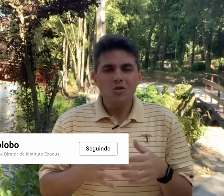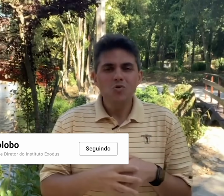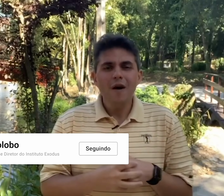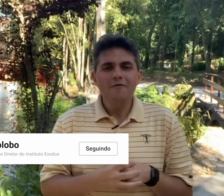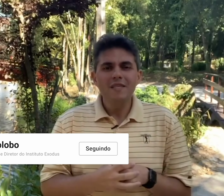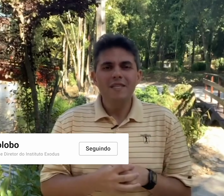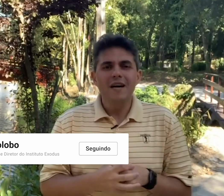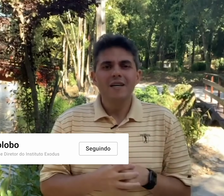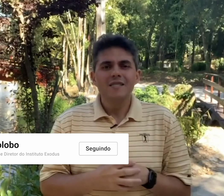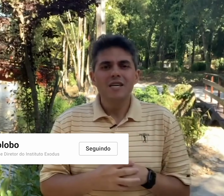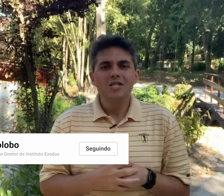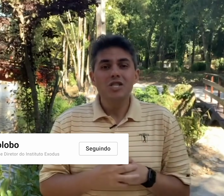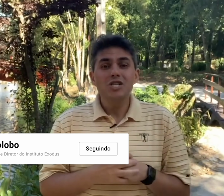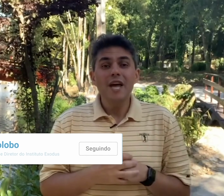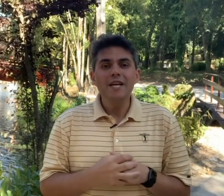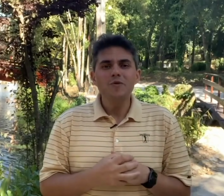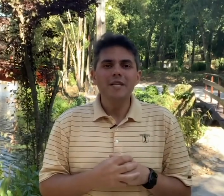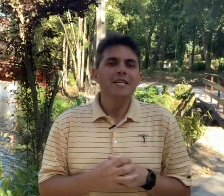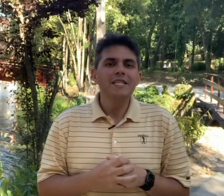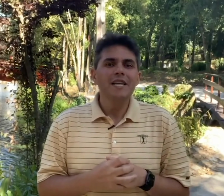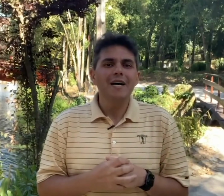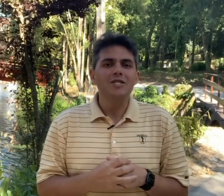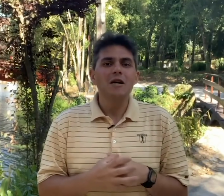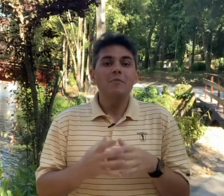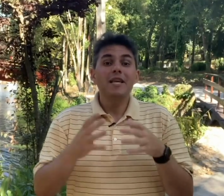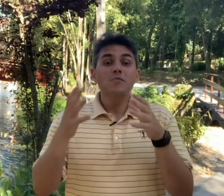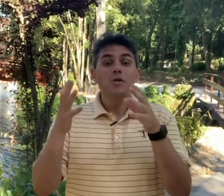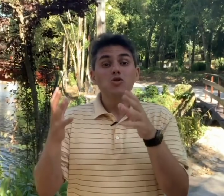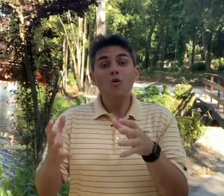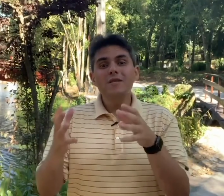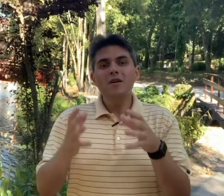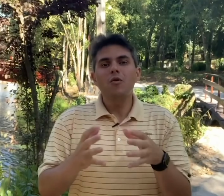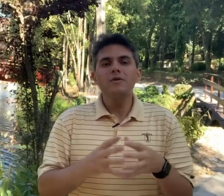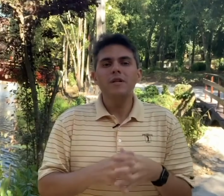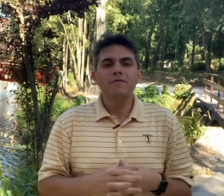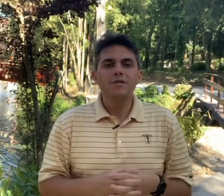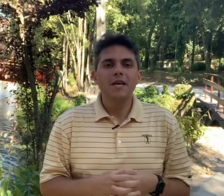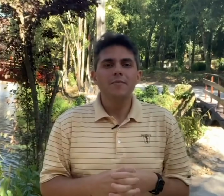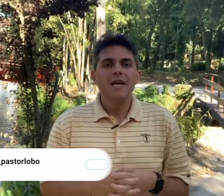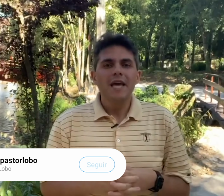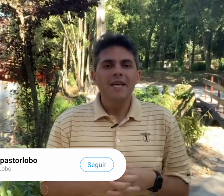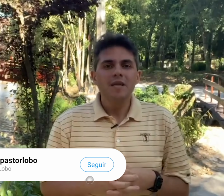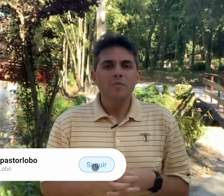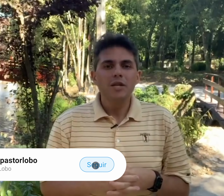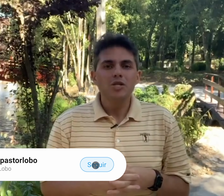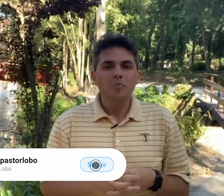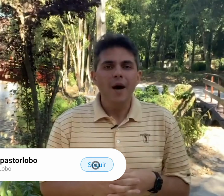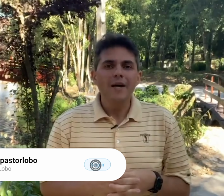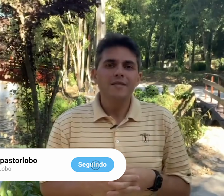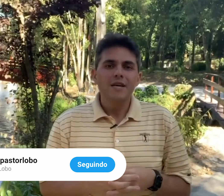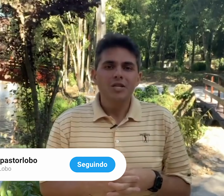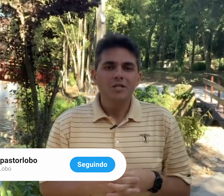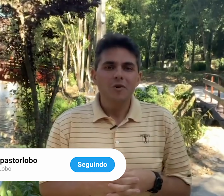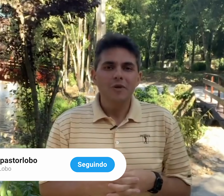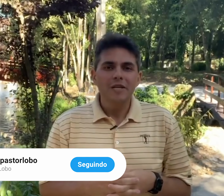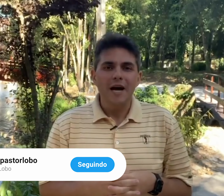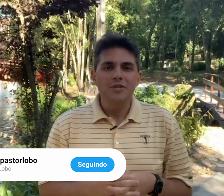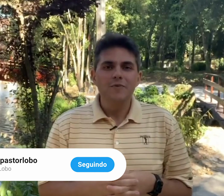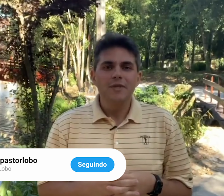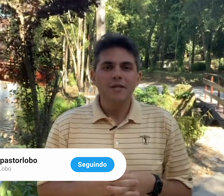a sua vida seja cheia de benignidade, para que as pessoas encontrem em você esse ambiente de paz e